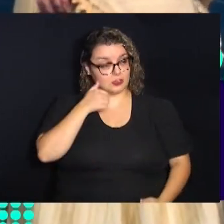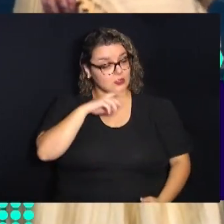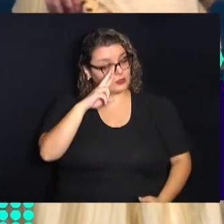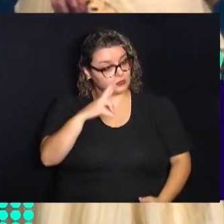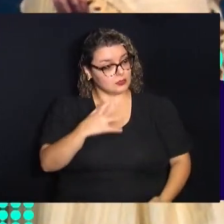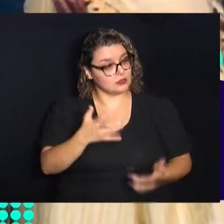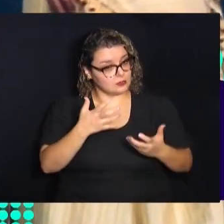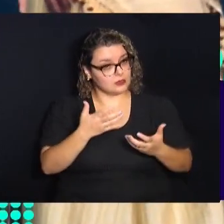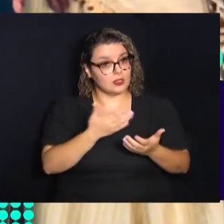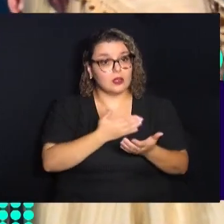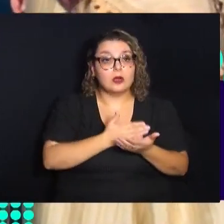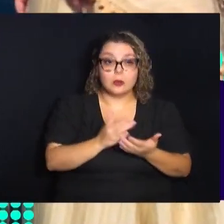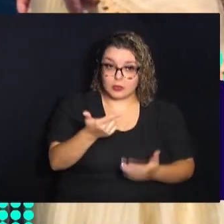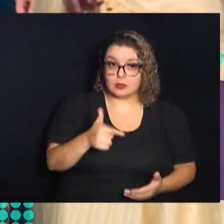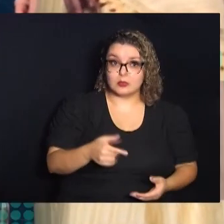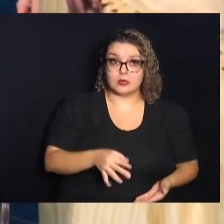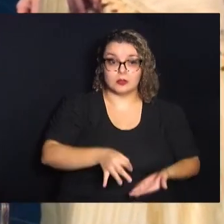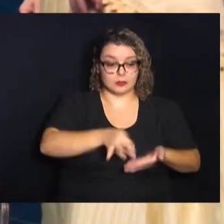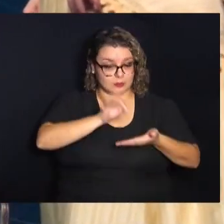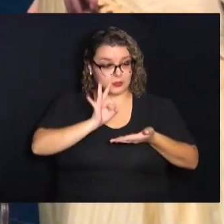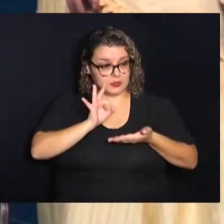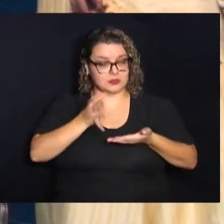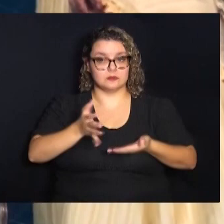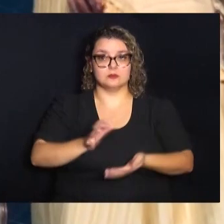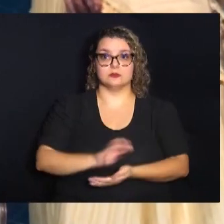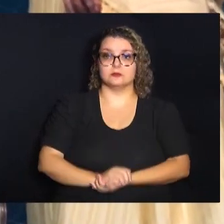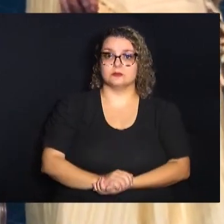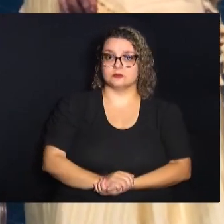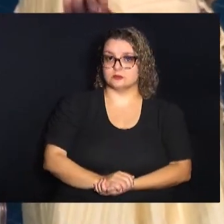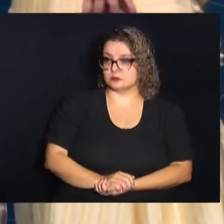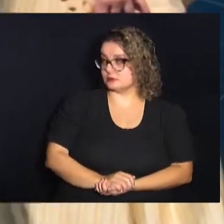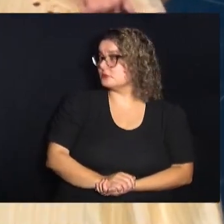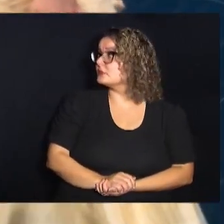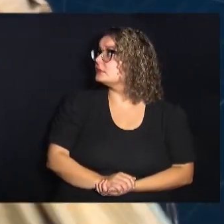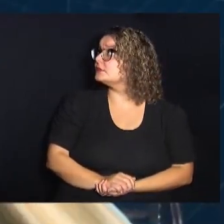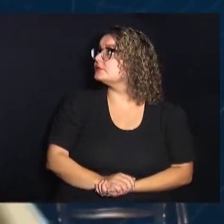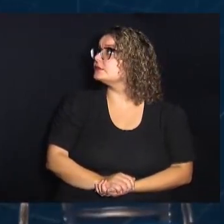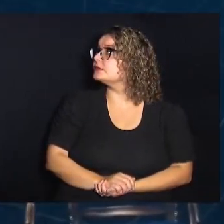A senhora não gostaria de começar de novo e me oferecer uma xícara?